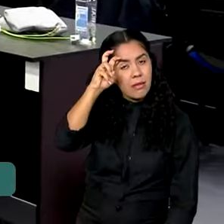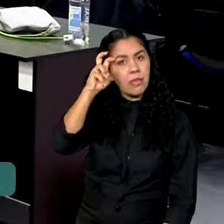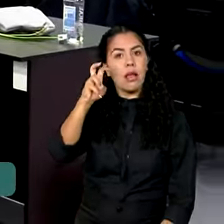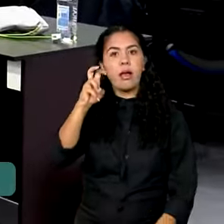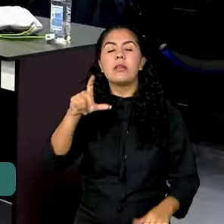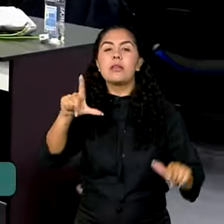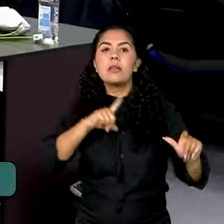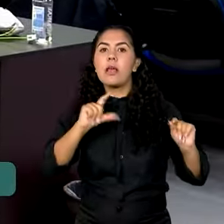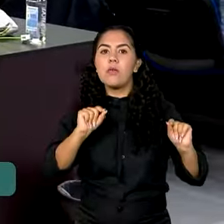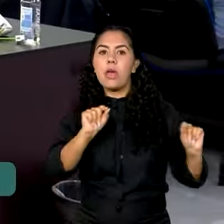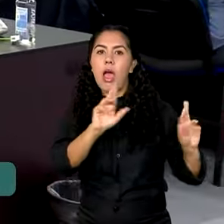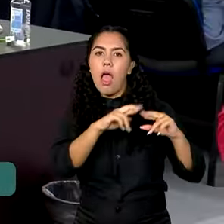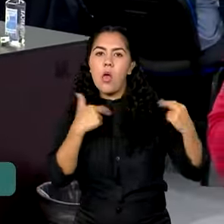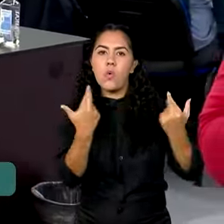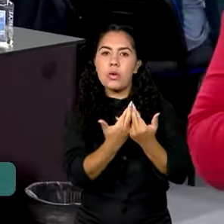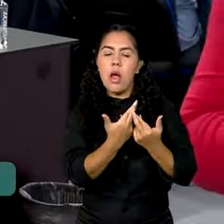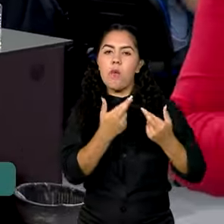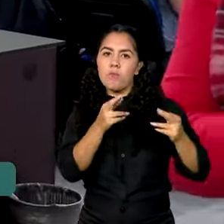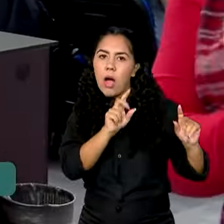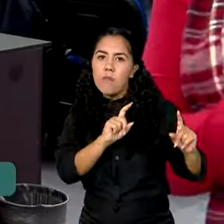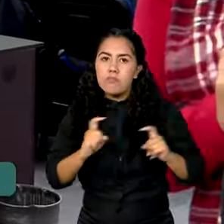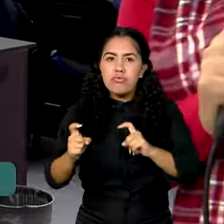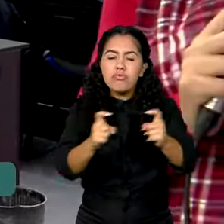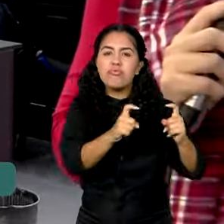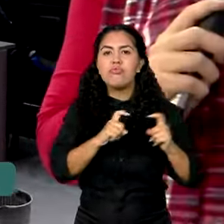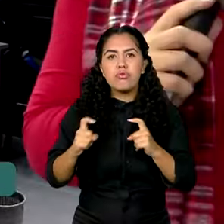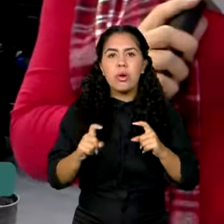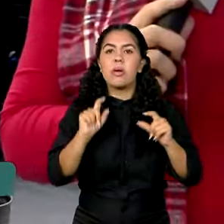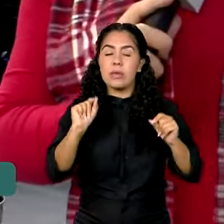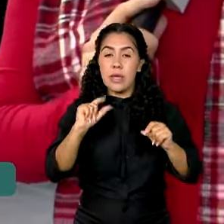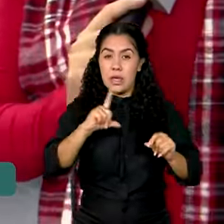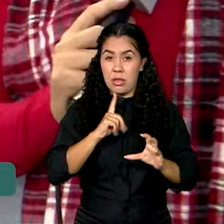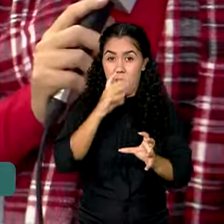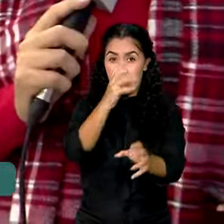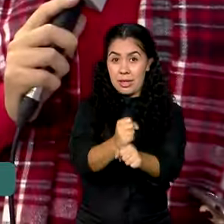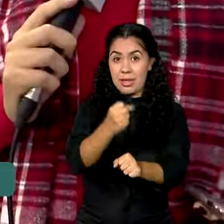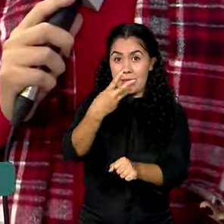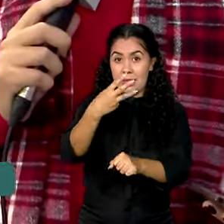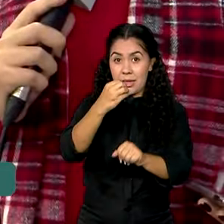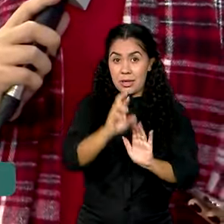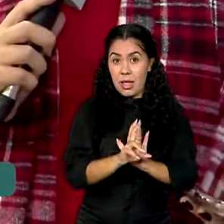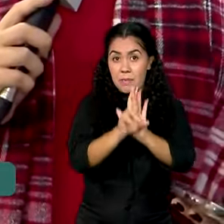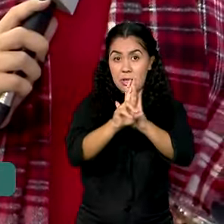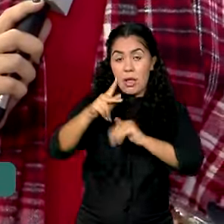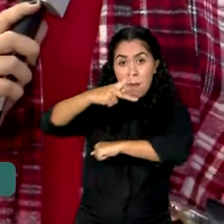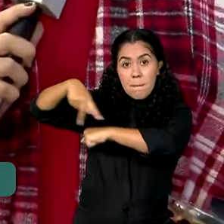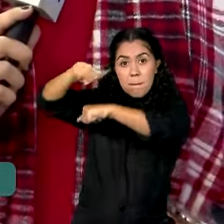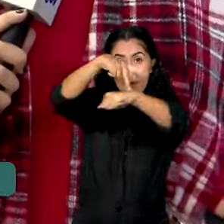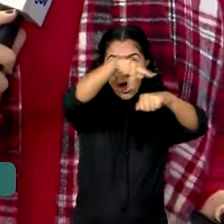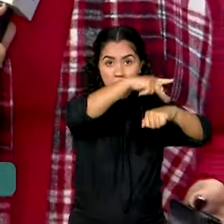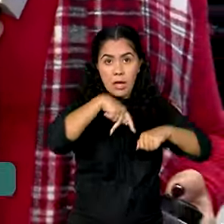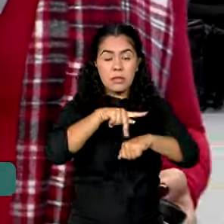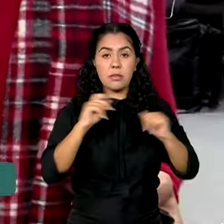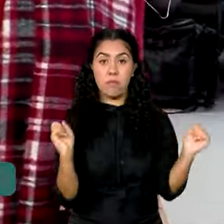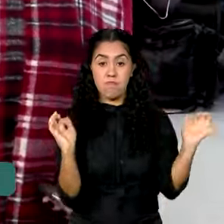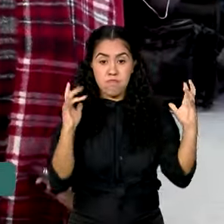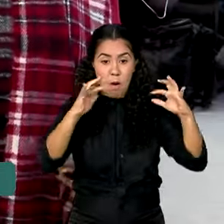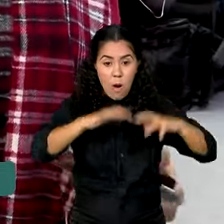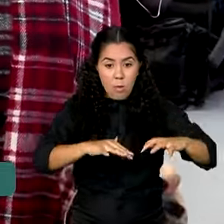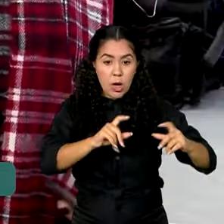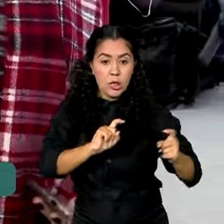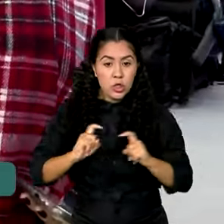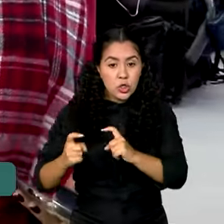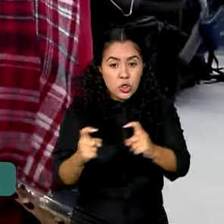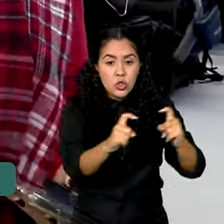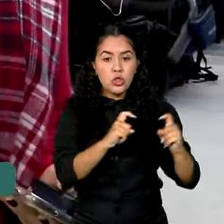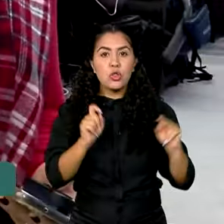segmento ampliado, que vai contar com a participação de cerca de 30 países e organizações internacionais para discutir